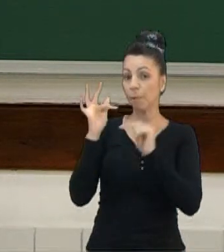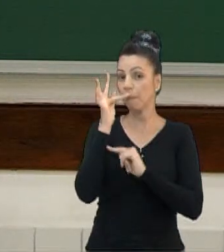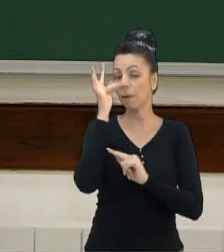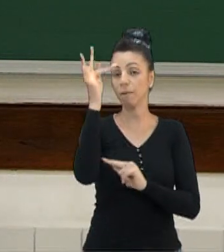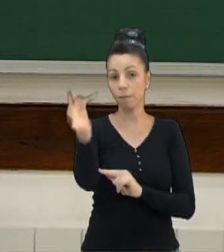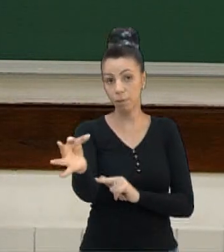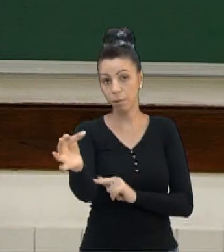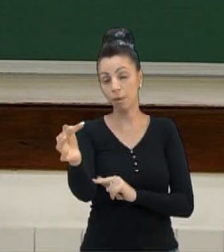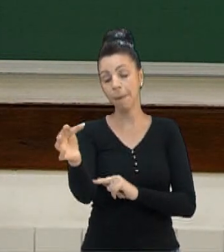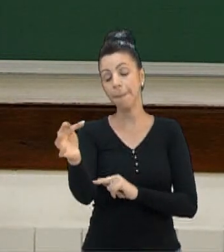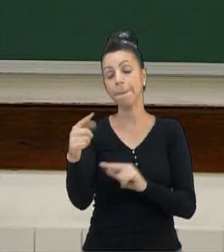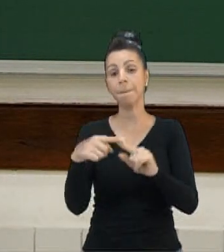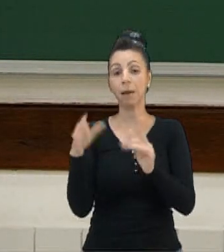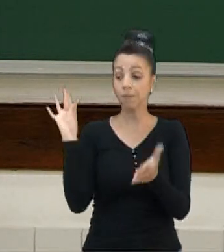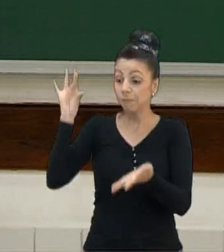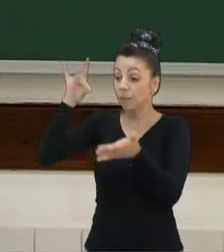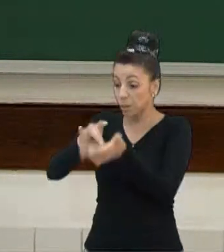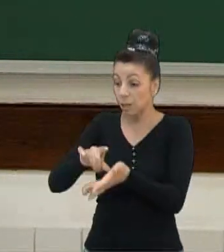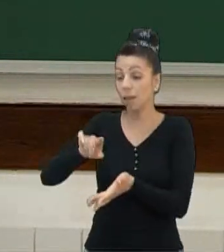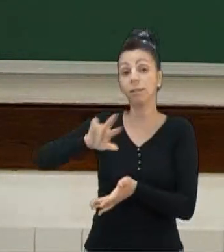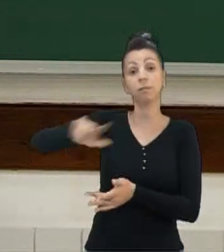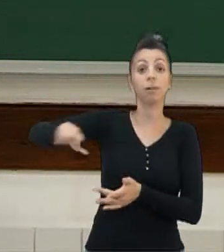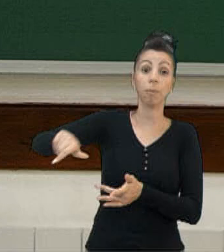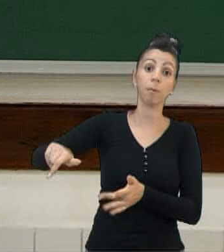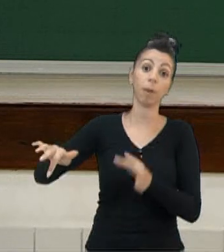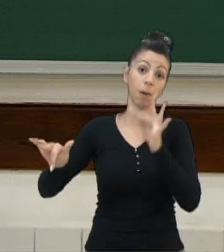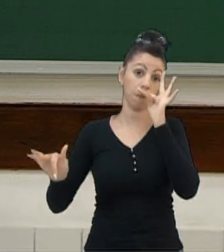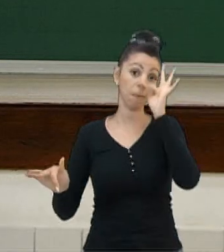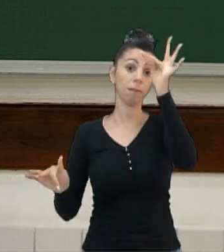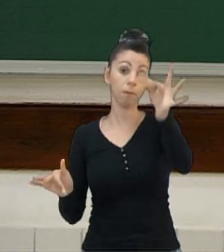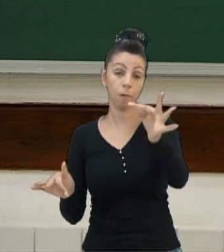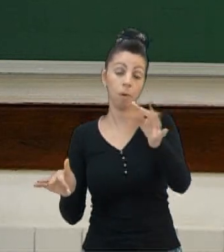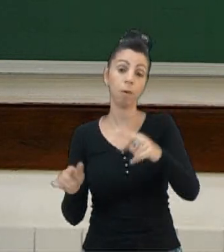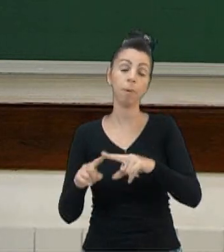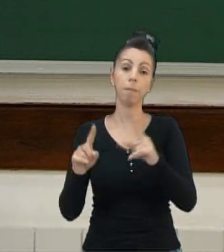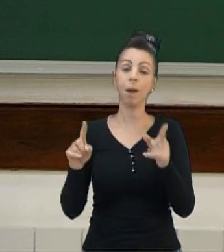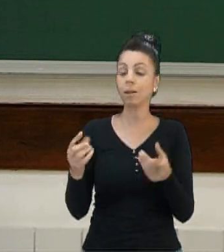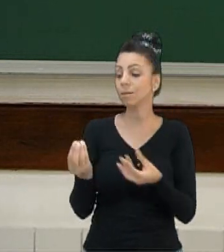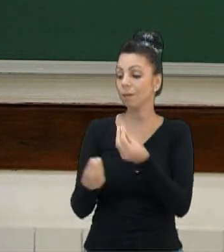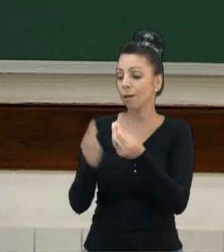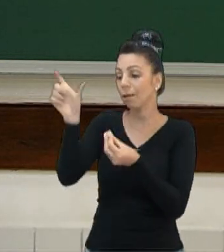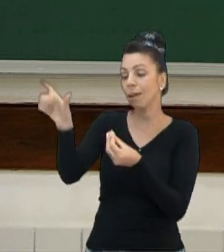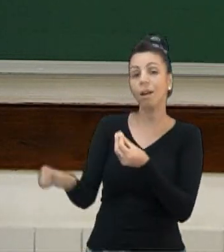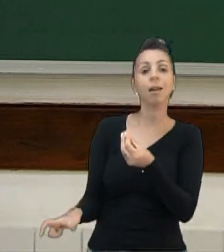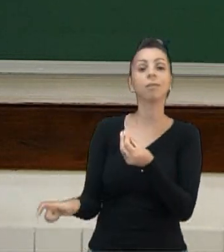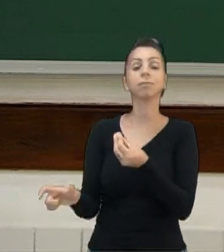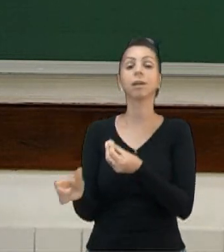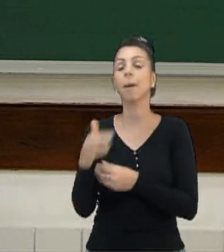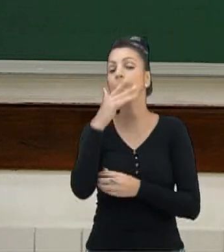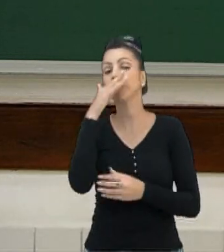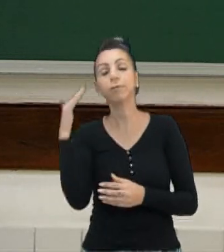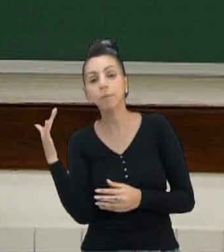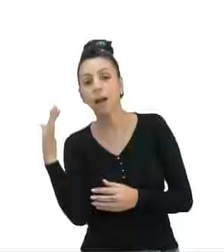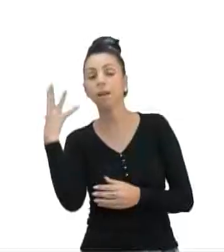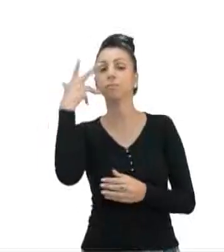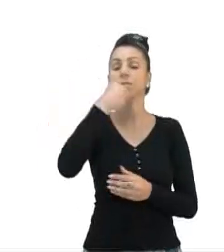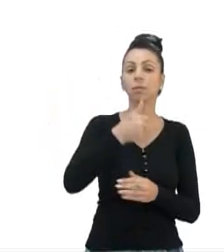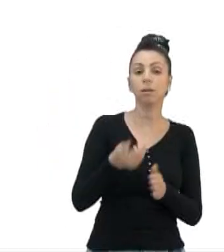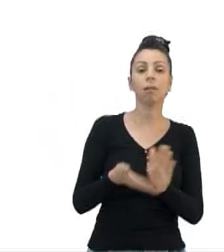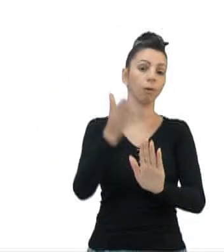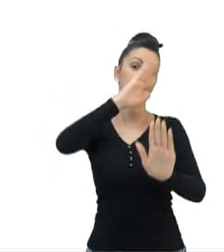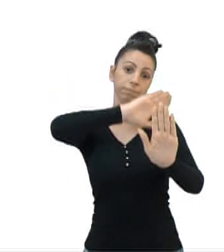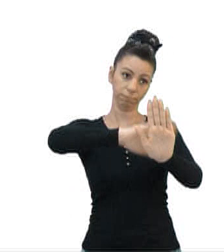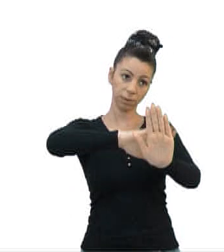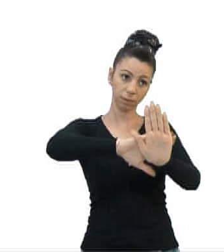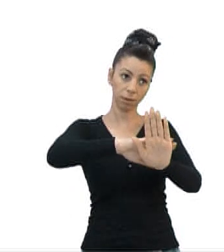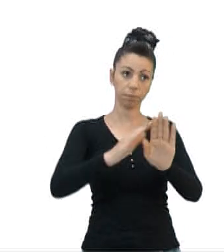do quanto a pessoa é perfumada, do quanto ela é querida, coisas nesse sentido, tá? Metáfora. E comparação, a gente falou da